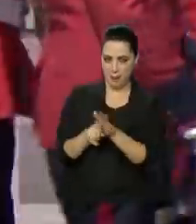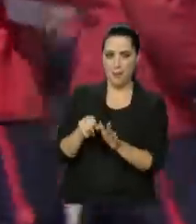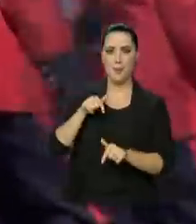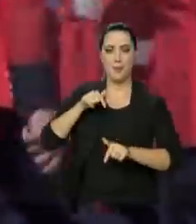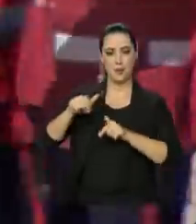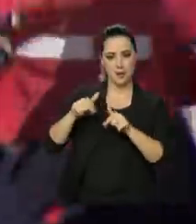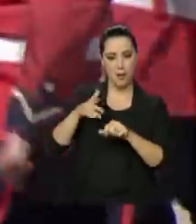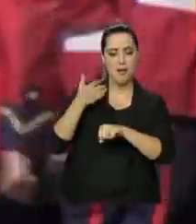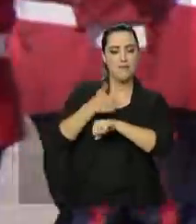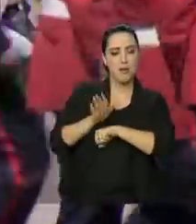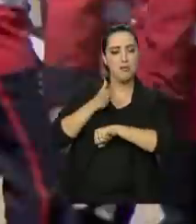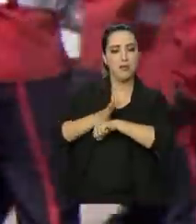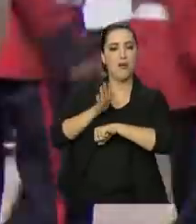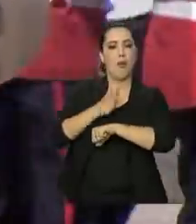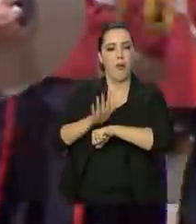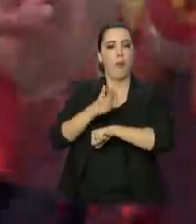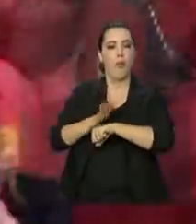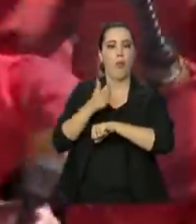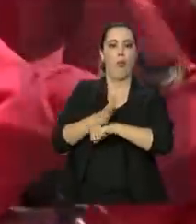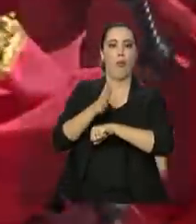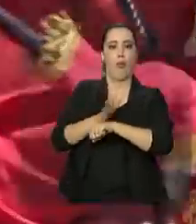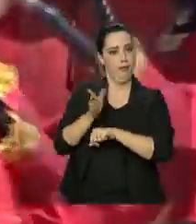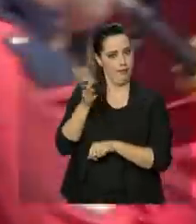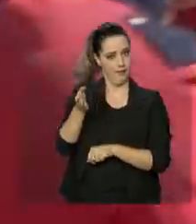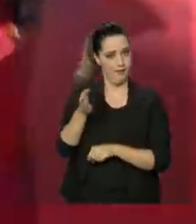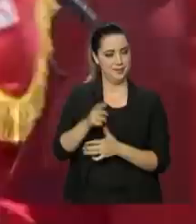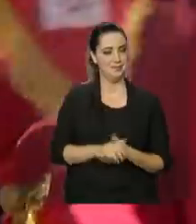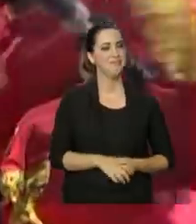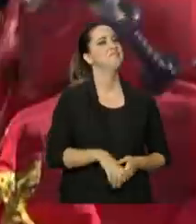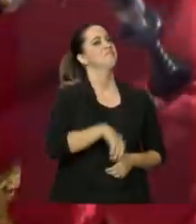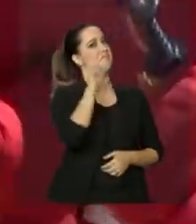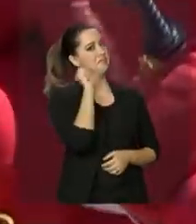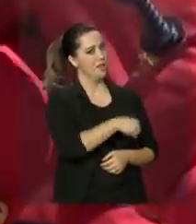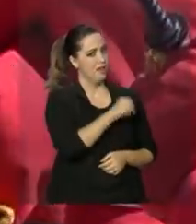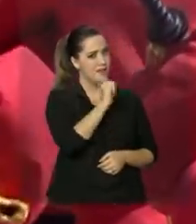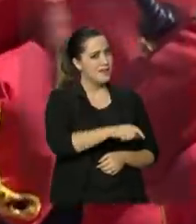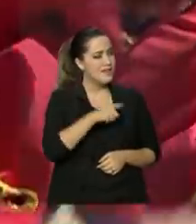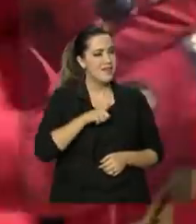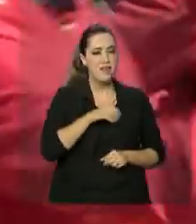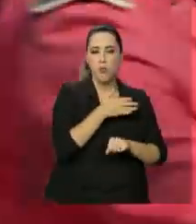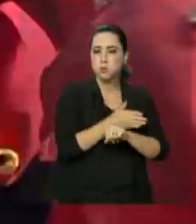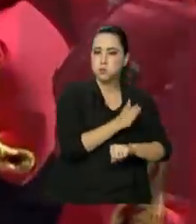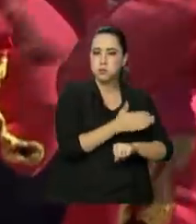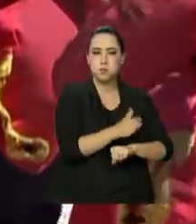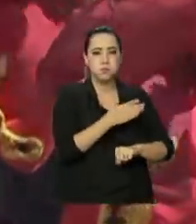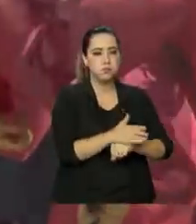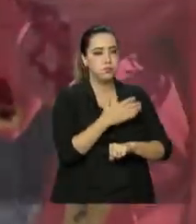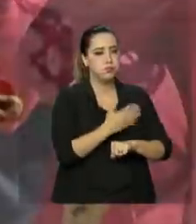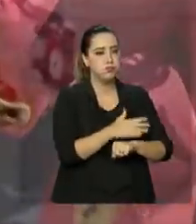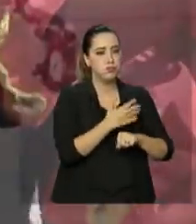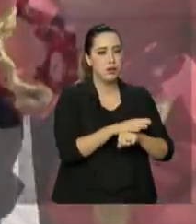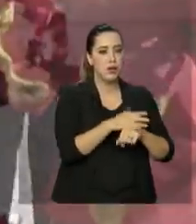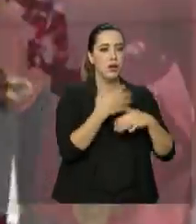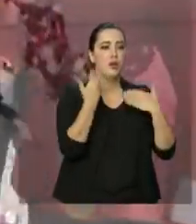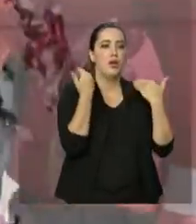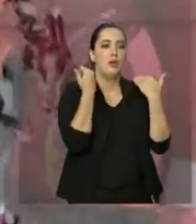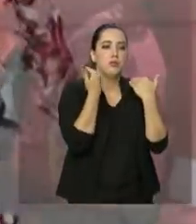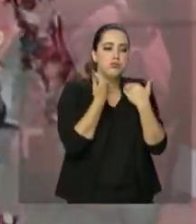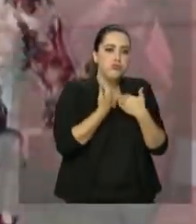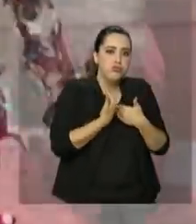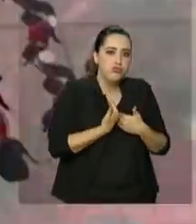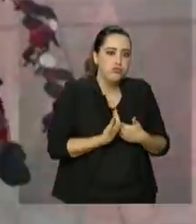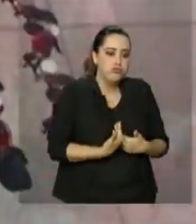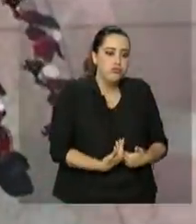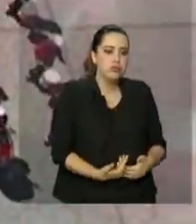muito ensaio. Com certeza, Mara. Eles também treinam bastante, são ensaios exaustivos lá no Comando Geral do Corpo de